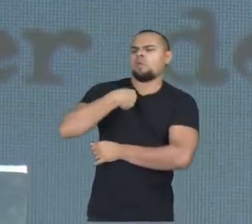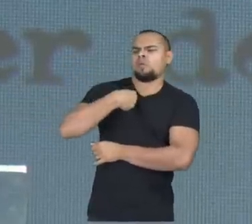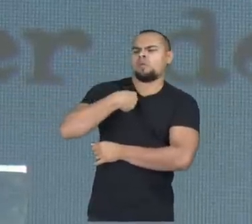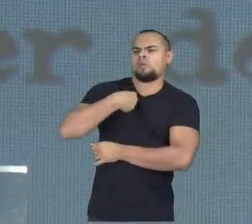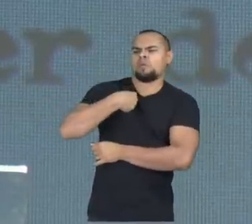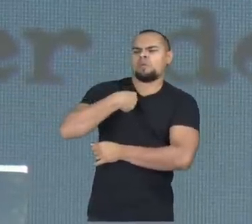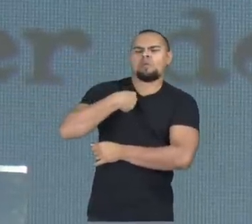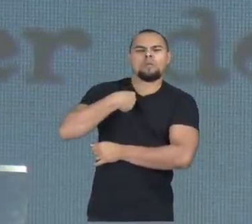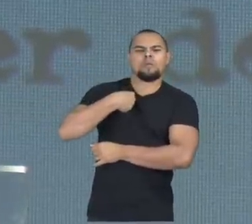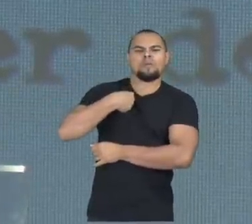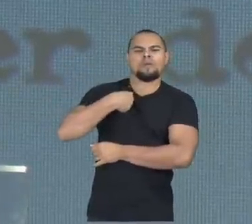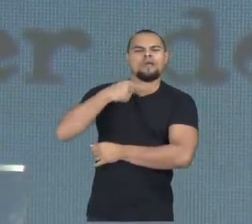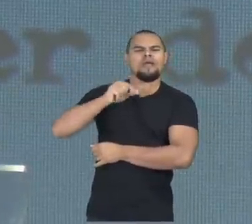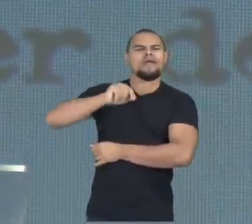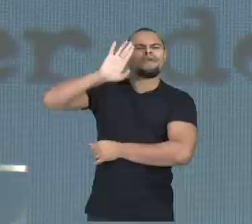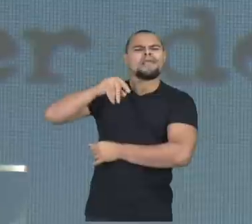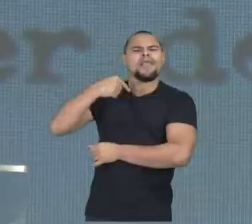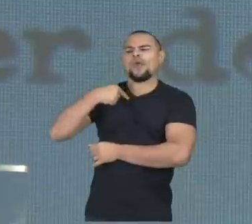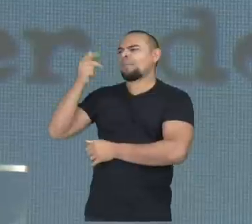O que é que dizem ao meu respeito?